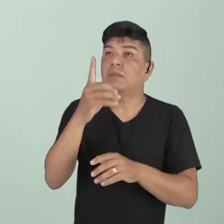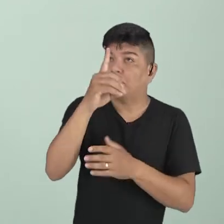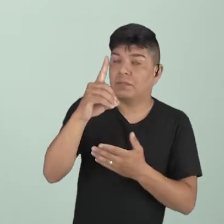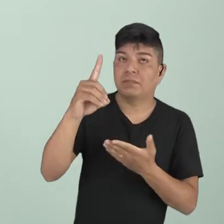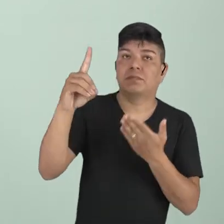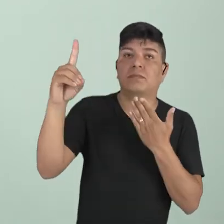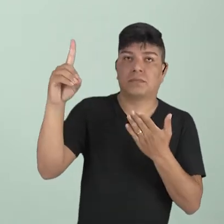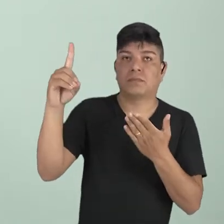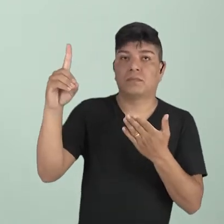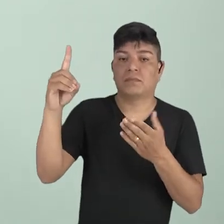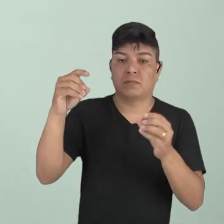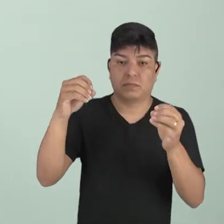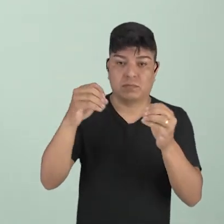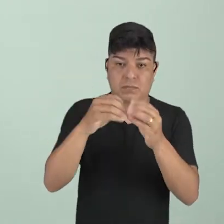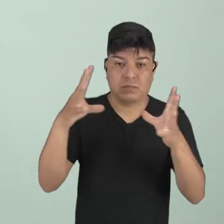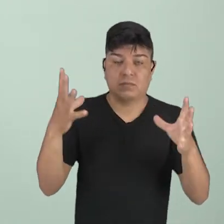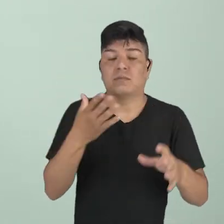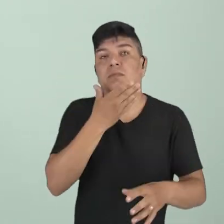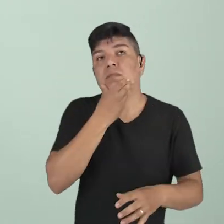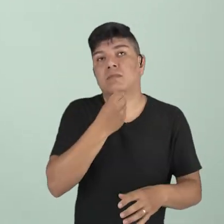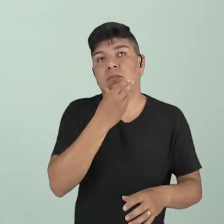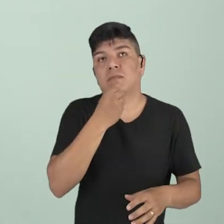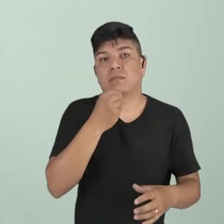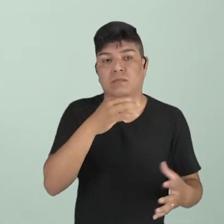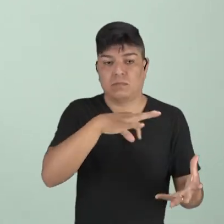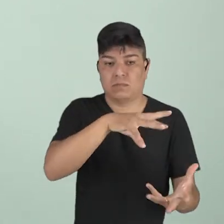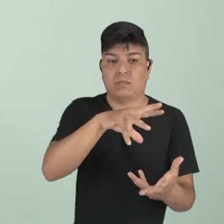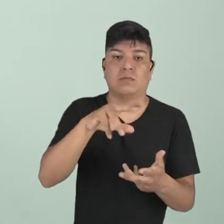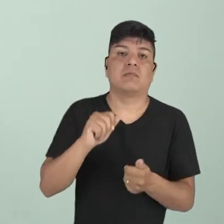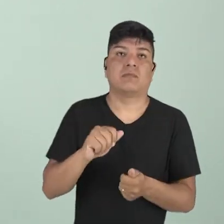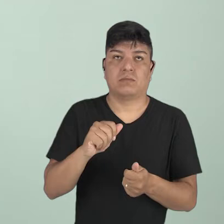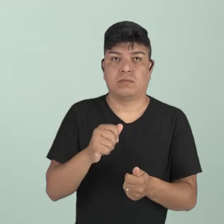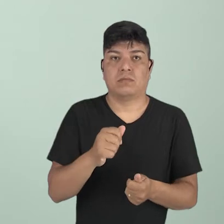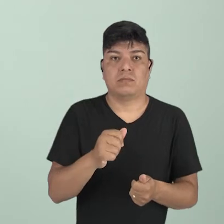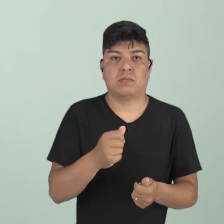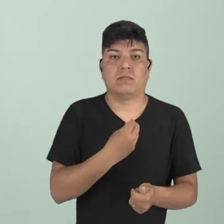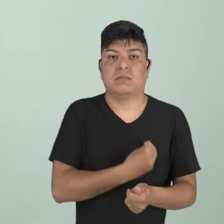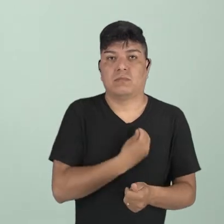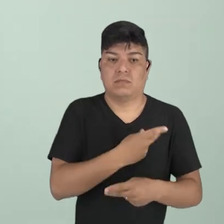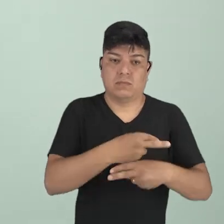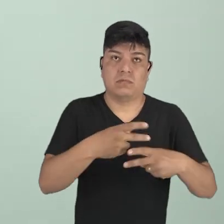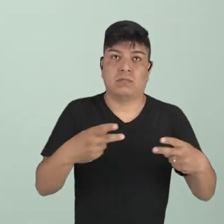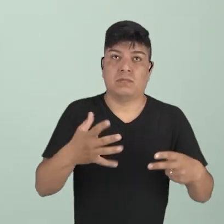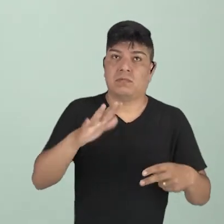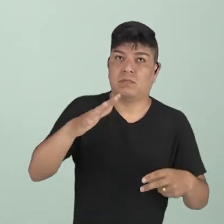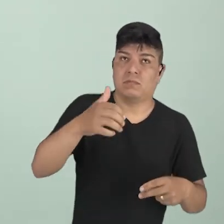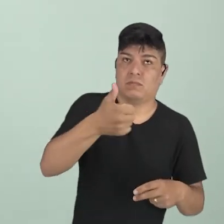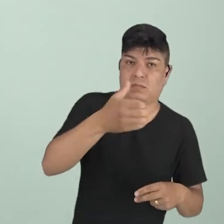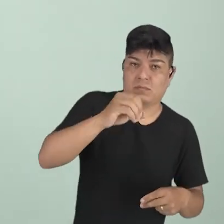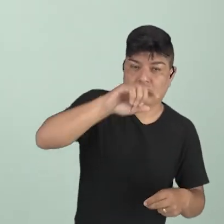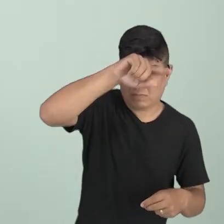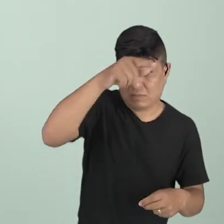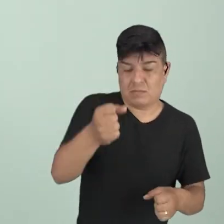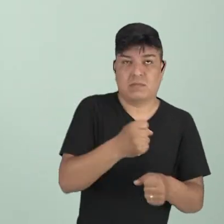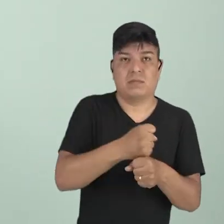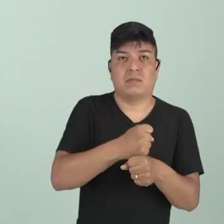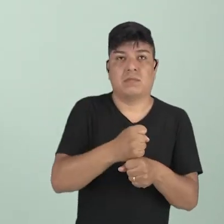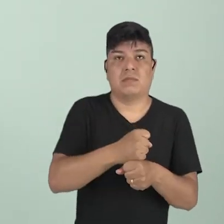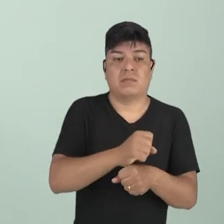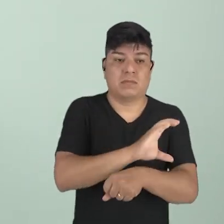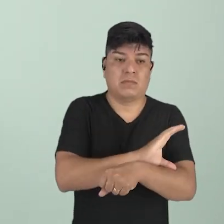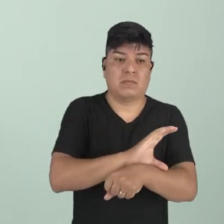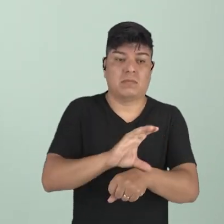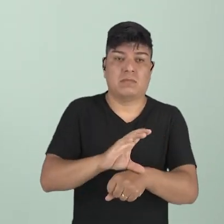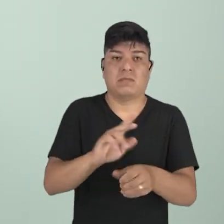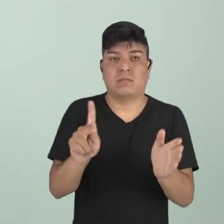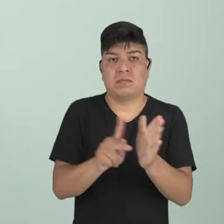Deus criou o homem e os demais seres vivos já na forma atual há menos de 10 mil anos. Diversas culturas possuem